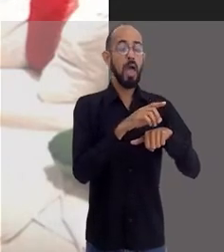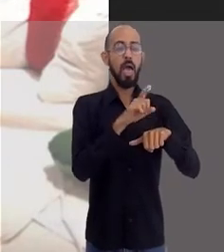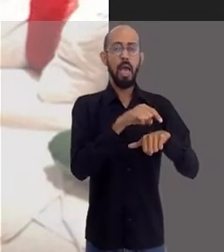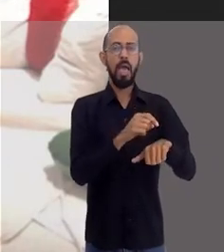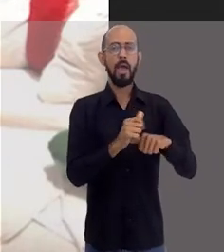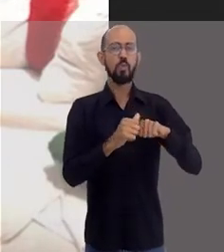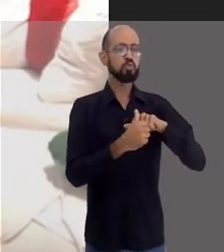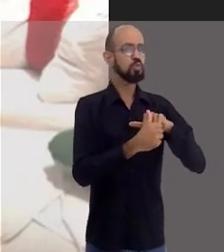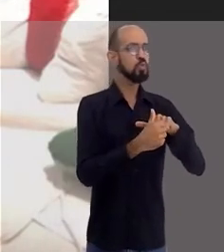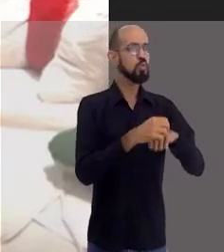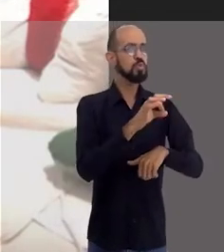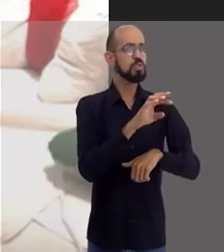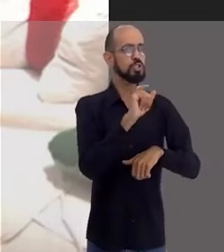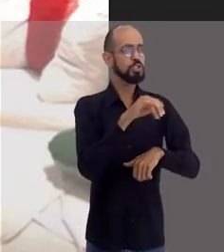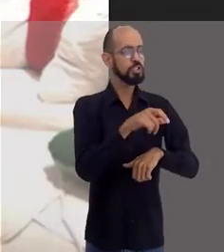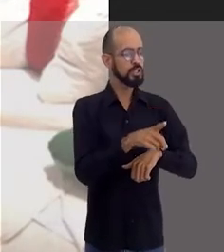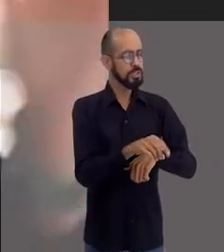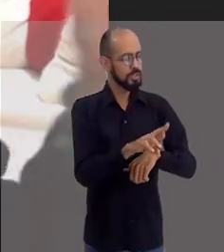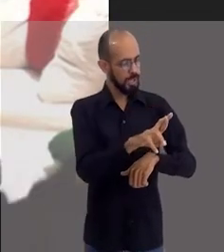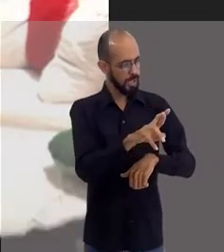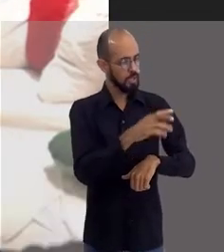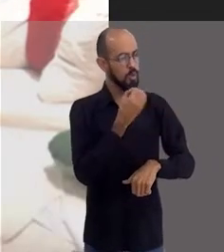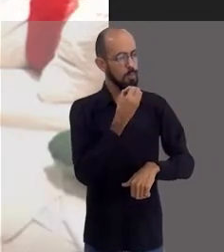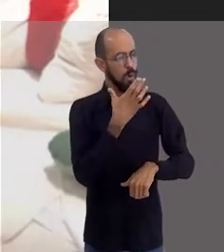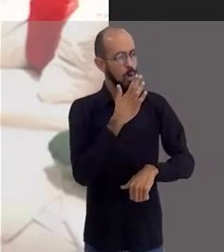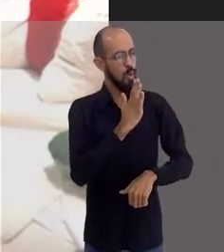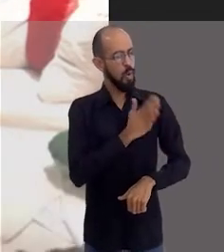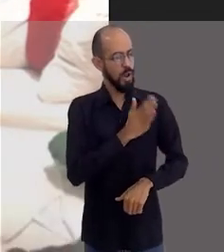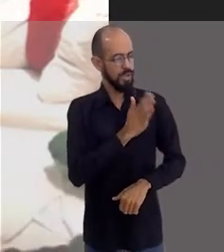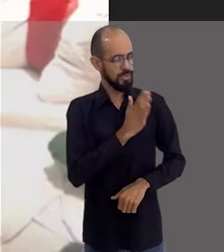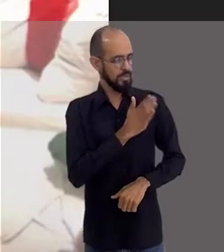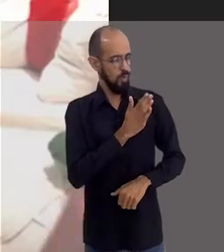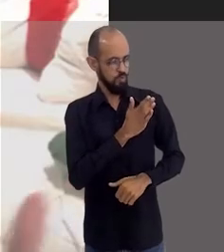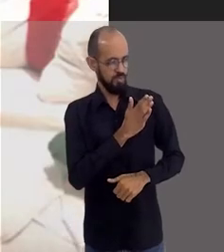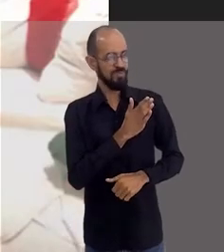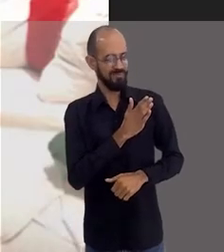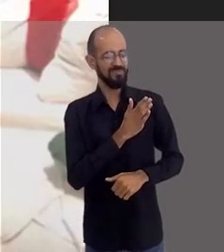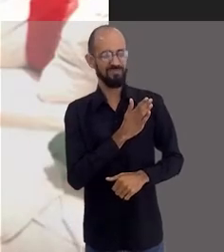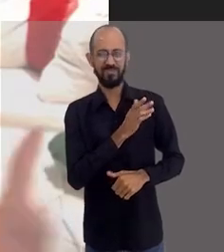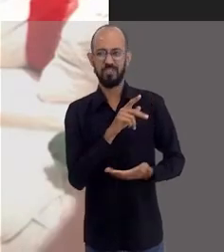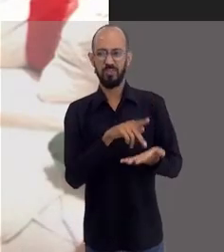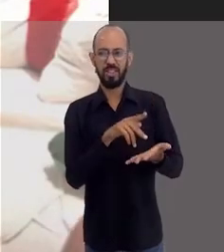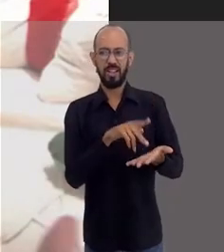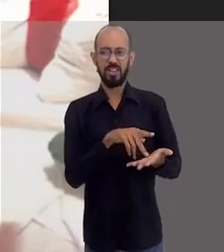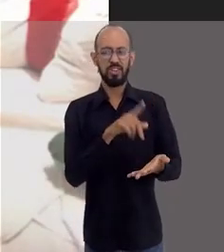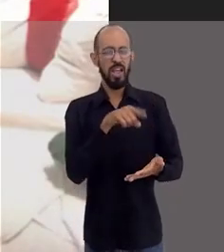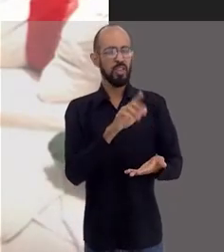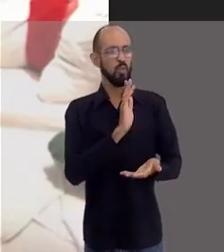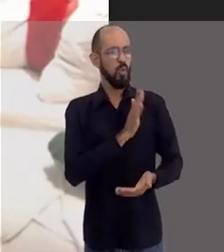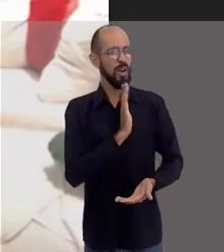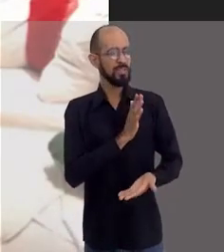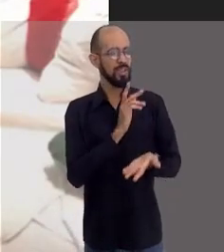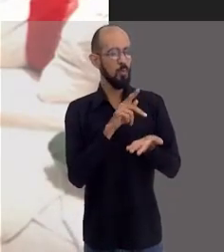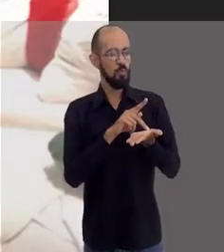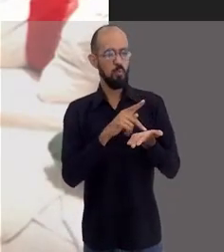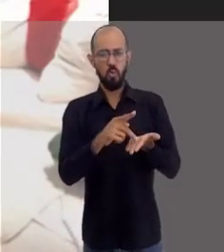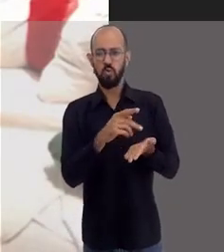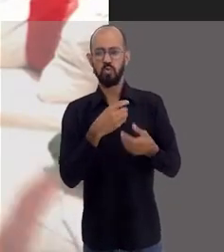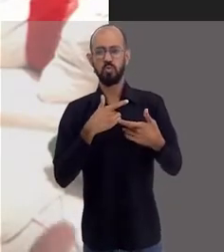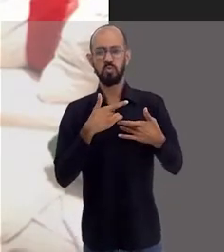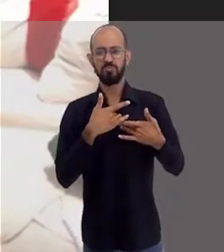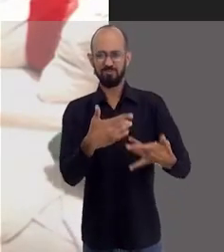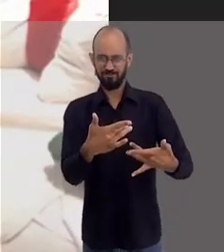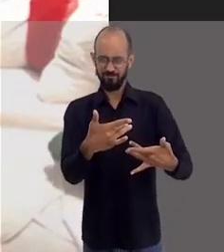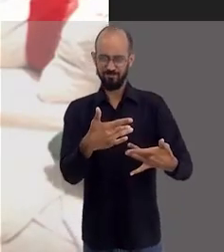bom coração né porque o outro é do coração também mas esse é do coração puro é do coração da doação